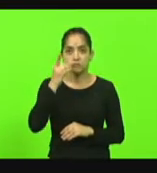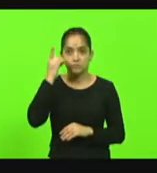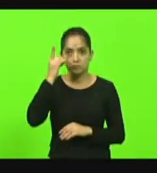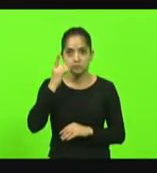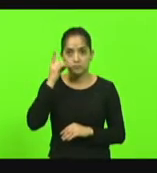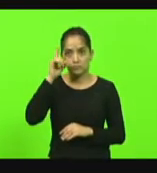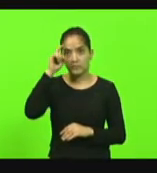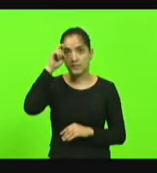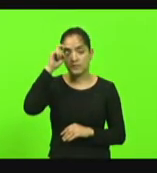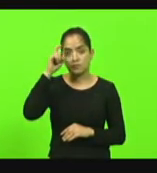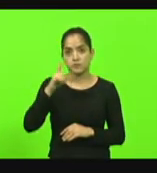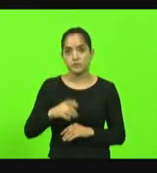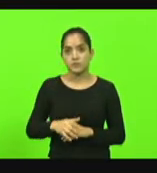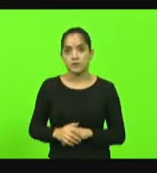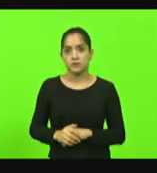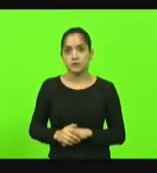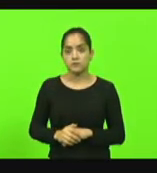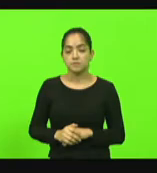Vieira?